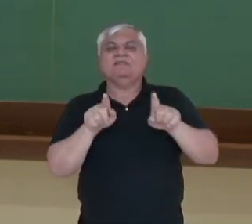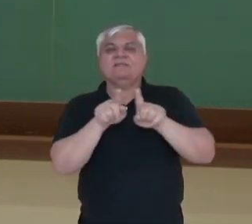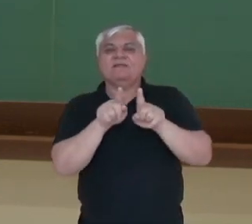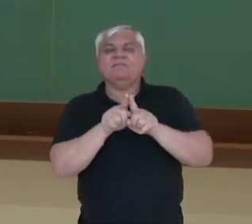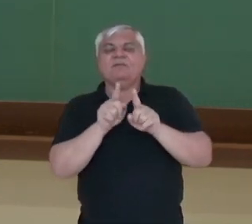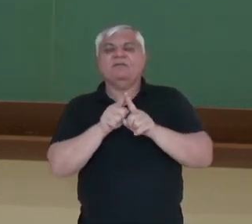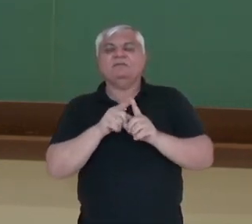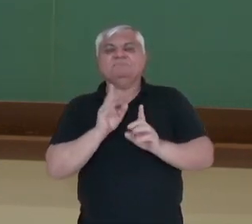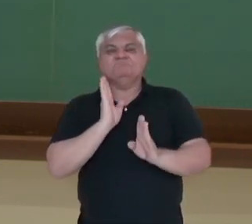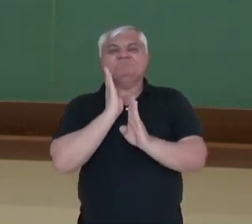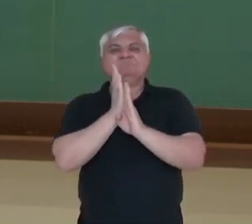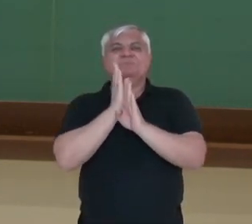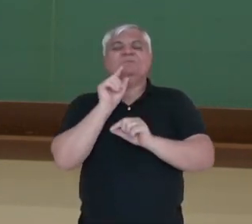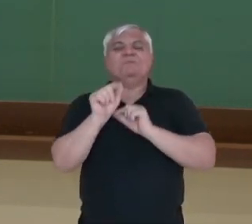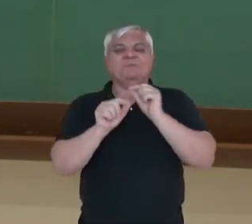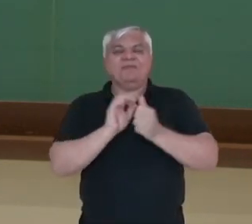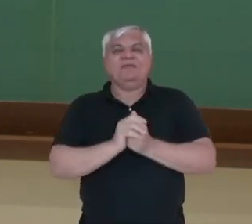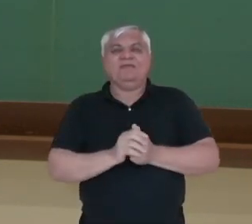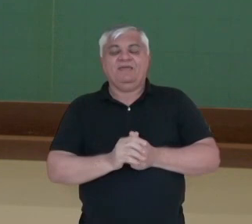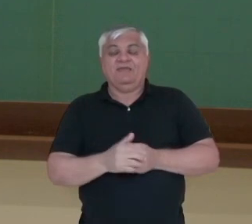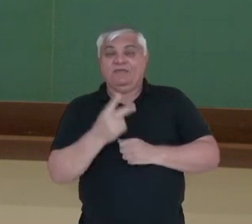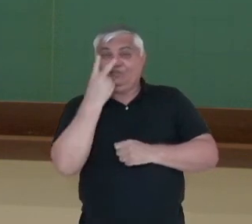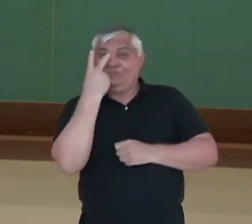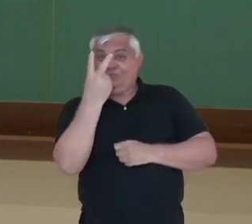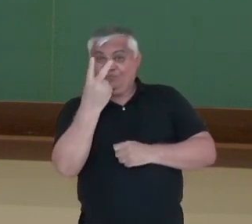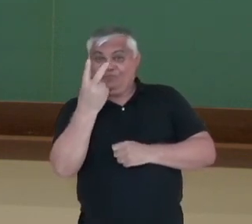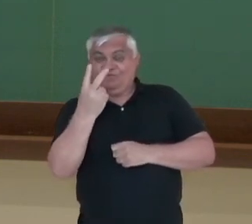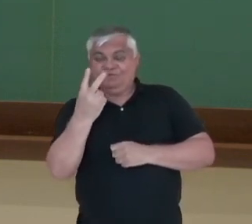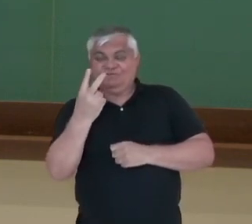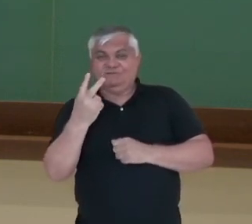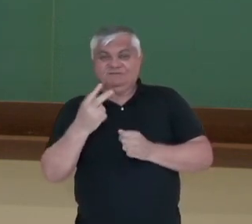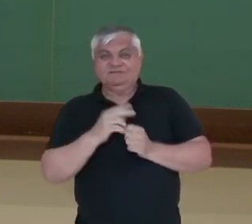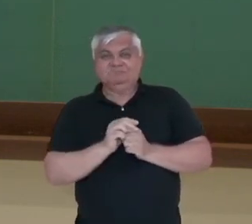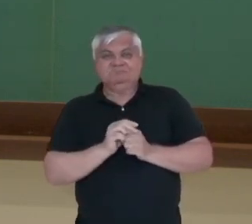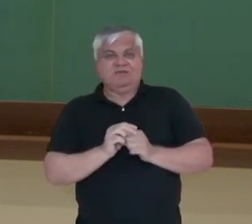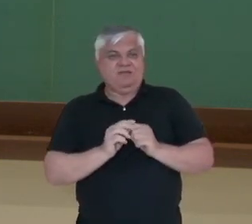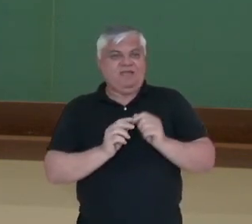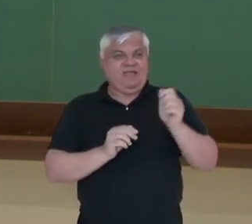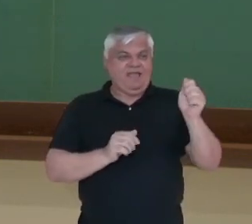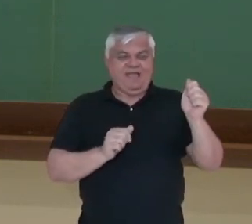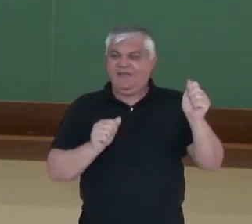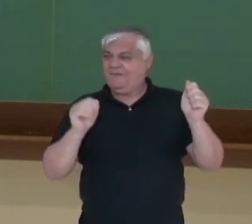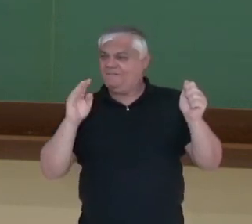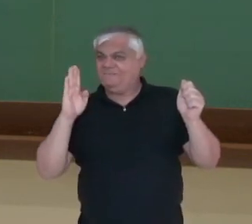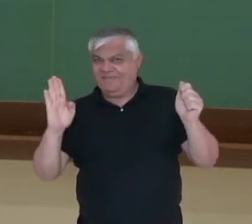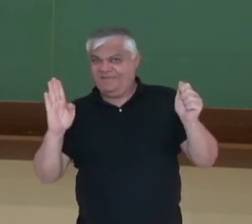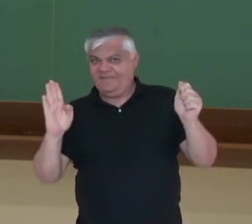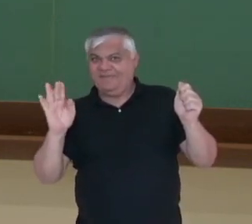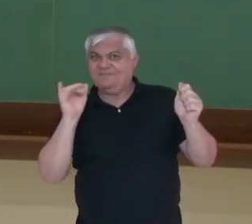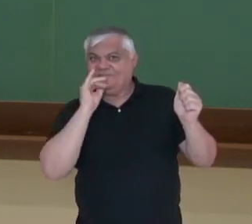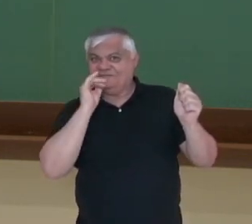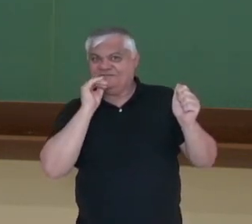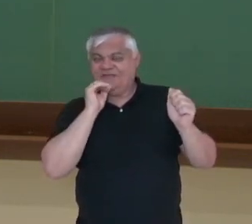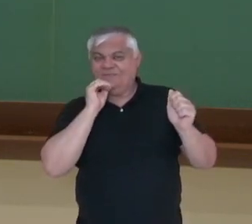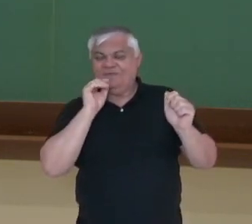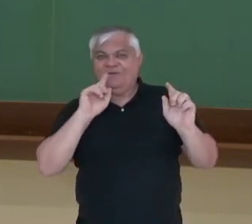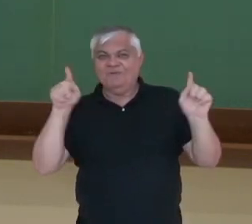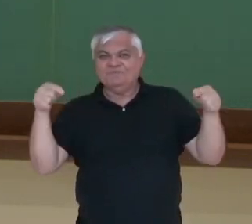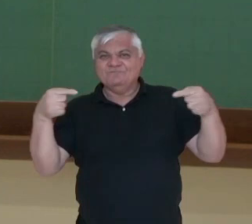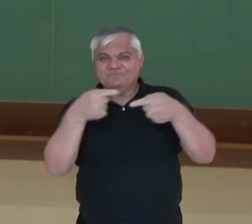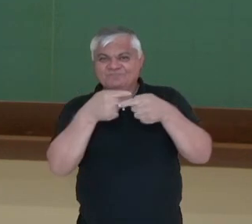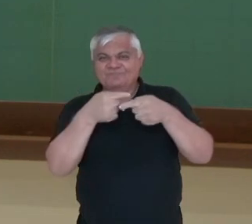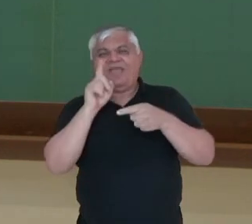chegamos à conclusão de que quando duas grandezas variam uma na razão inversa da outra, elas